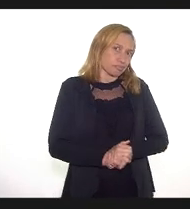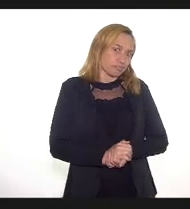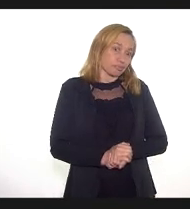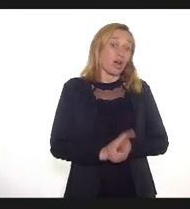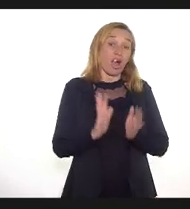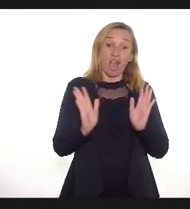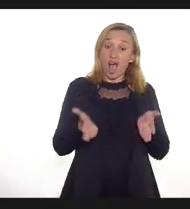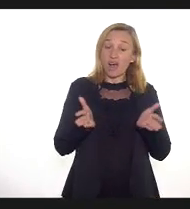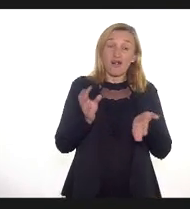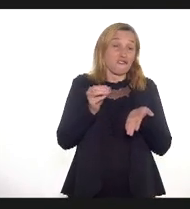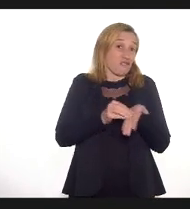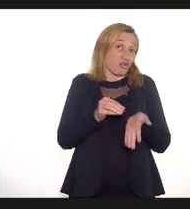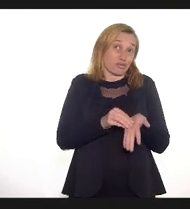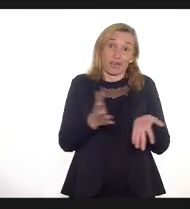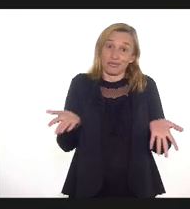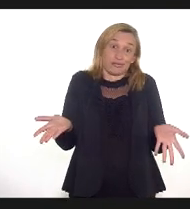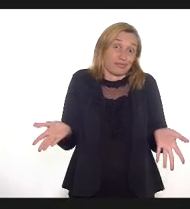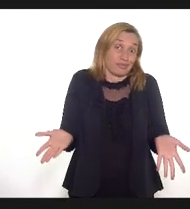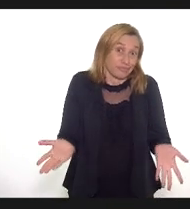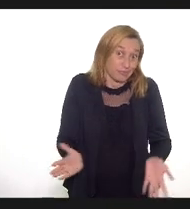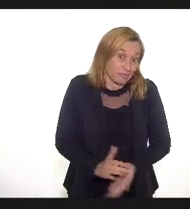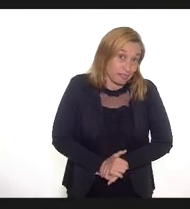Agora, só o que me faltava.